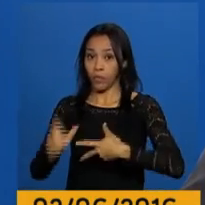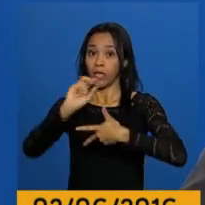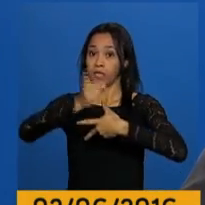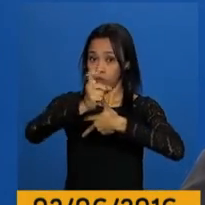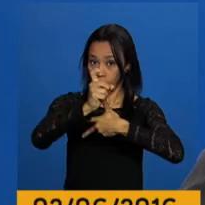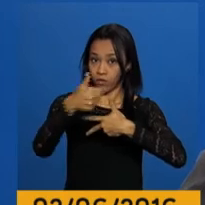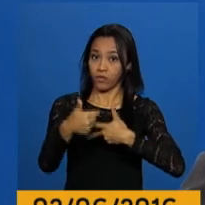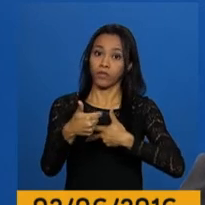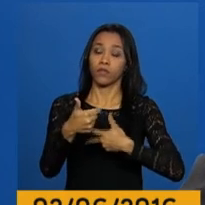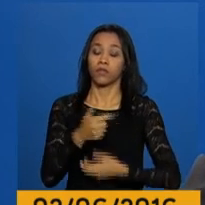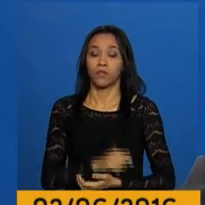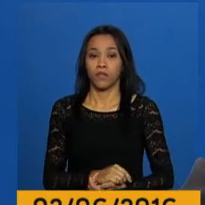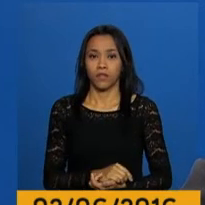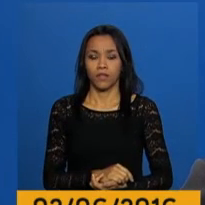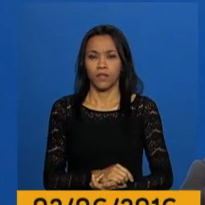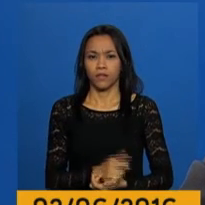tem